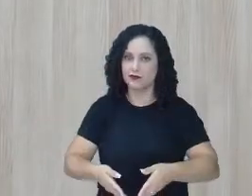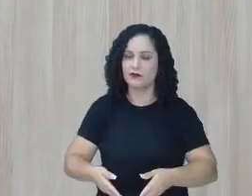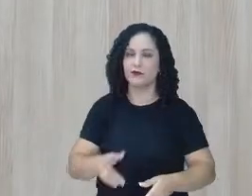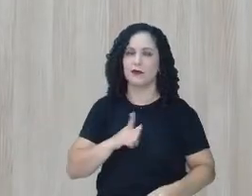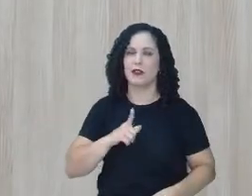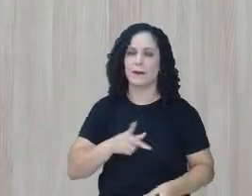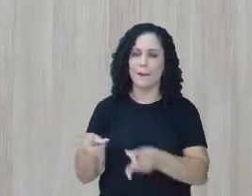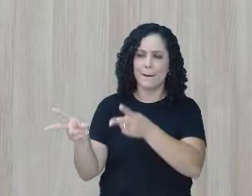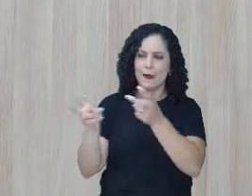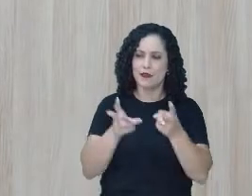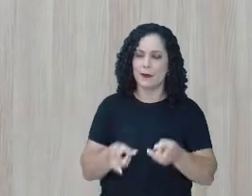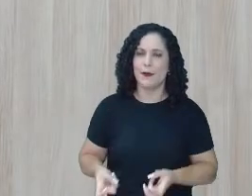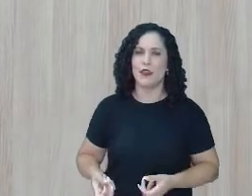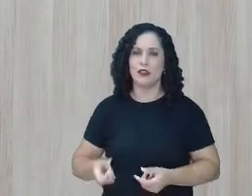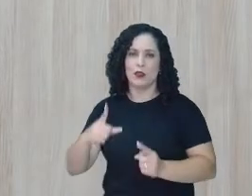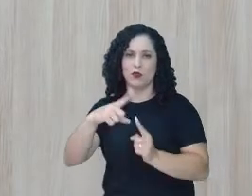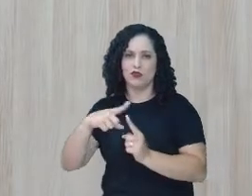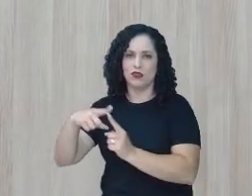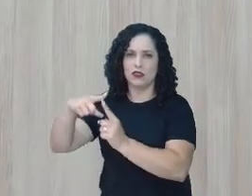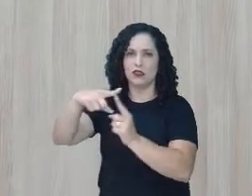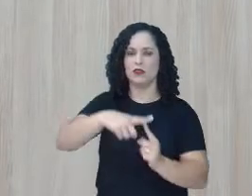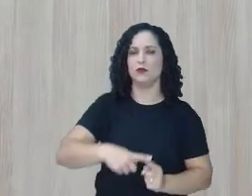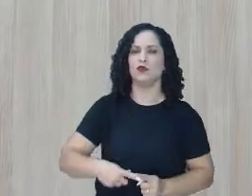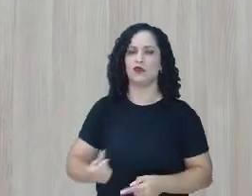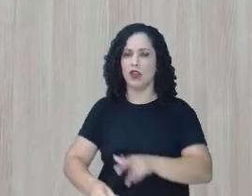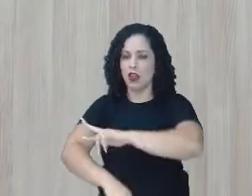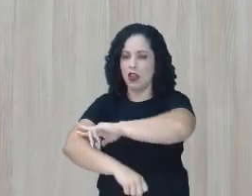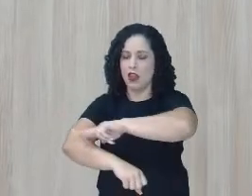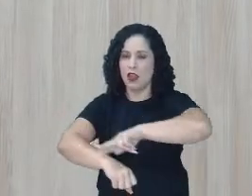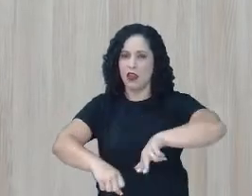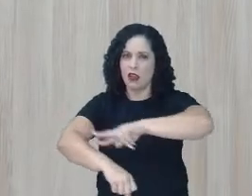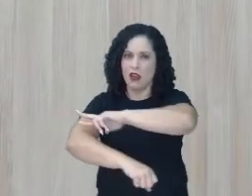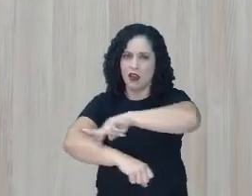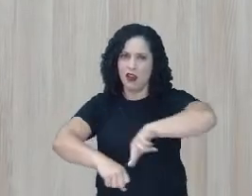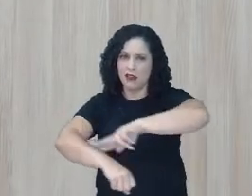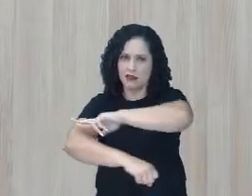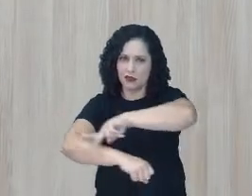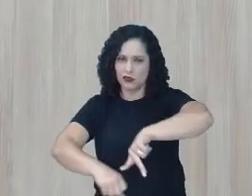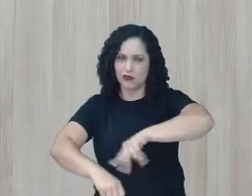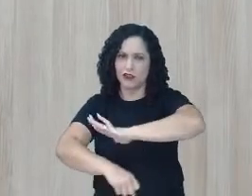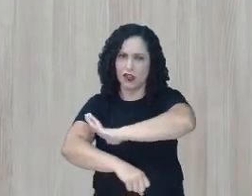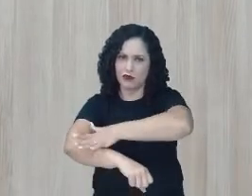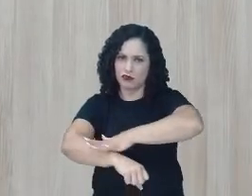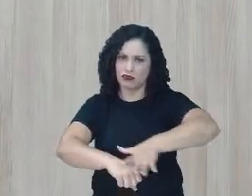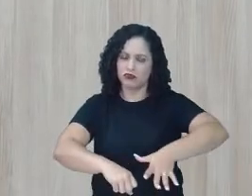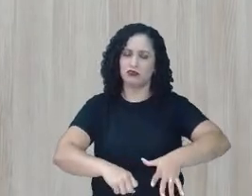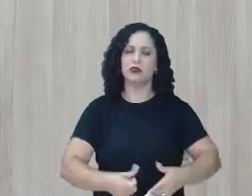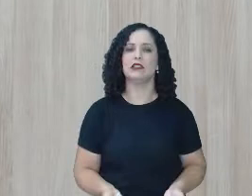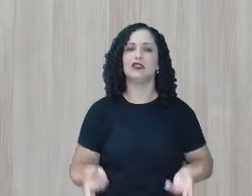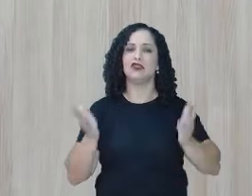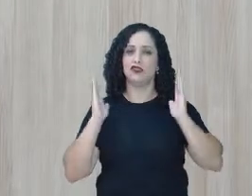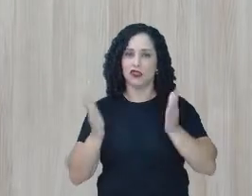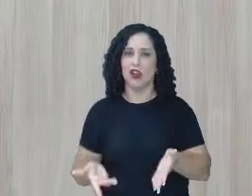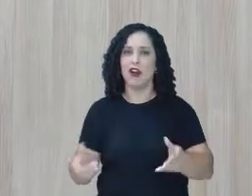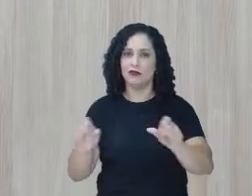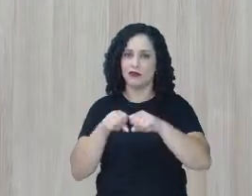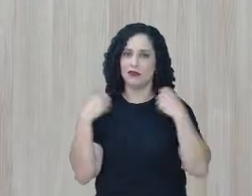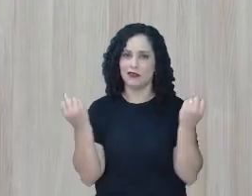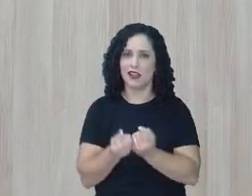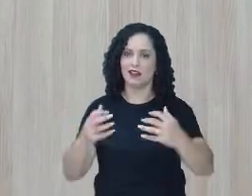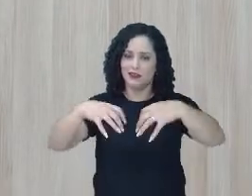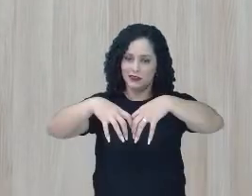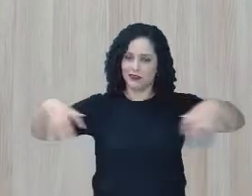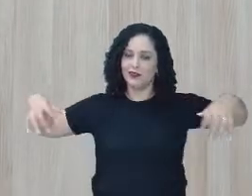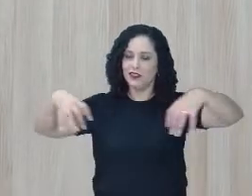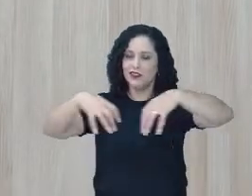aspectos fenótipos, raciais, não é porque está dividindo, porque a sociedade nossa já é dividida, ela já é racialmente